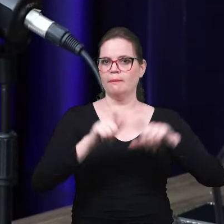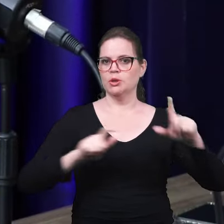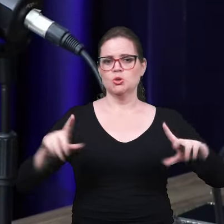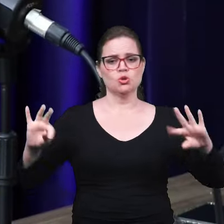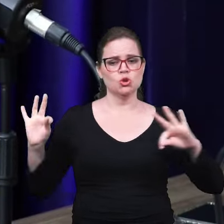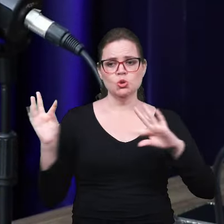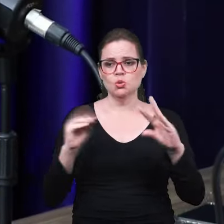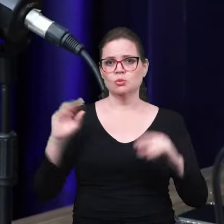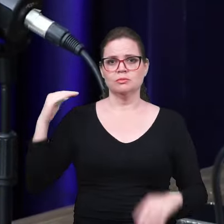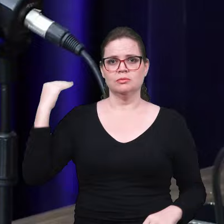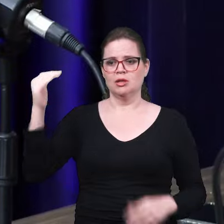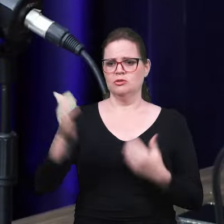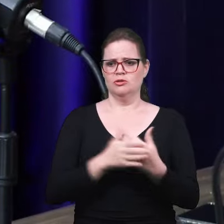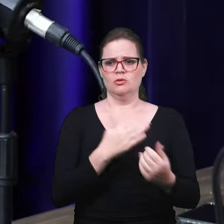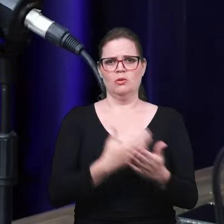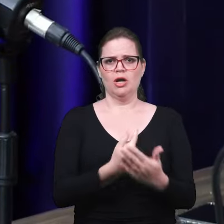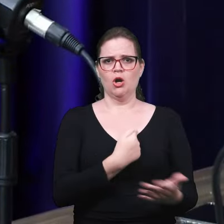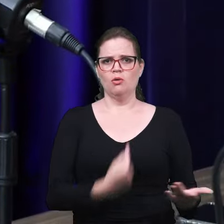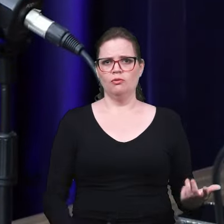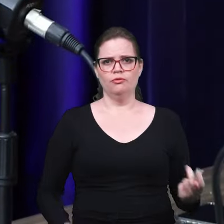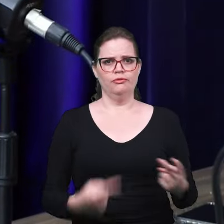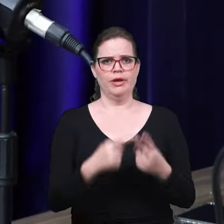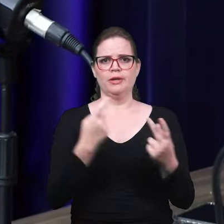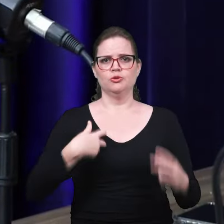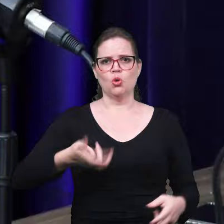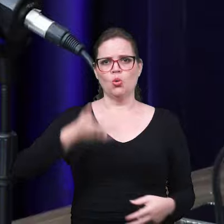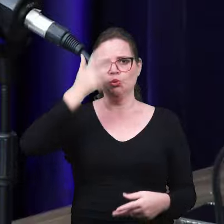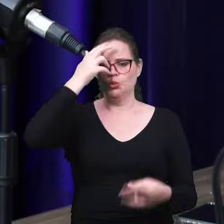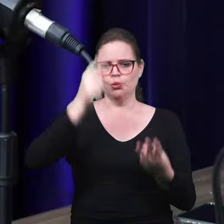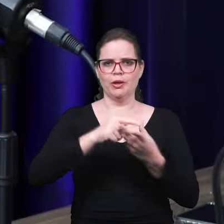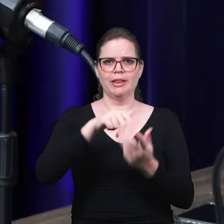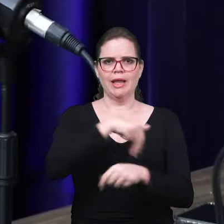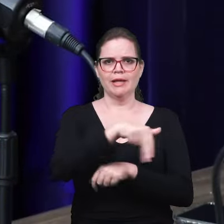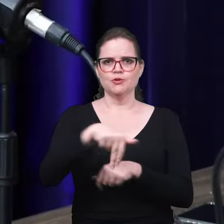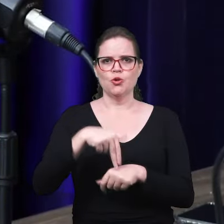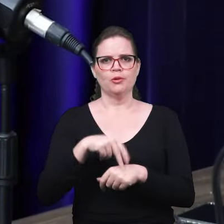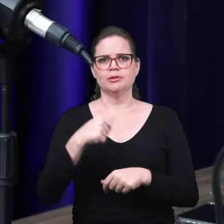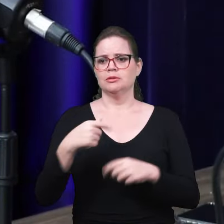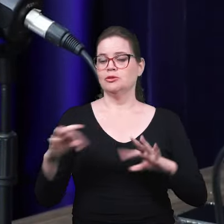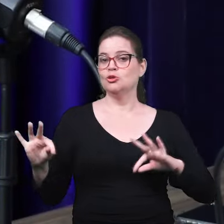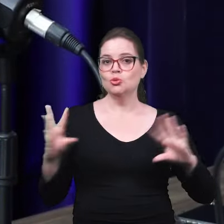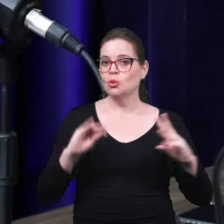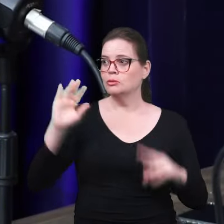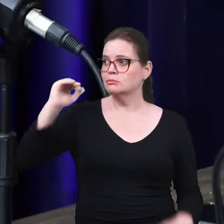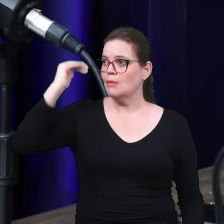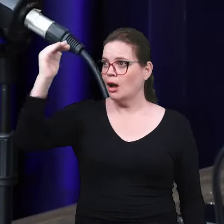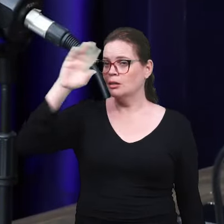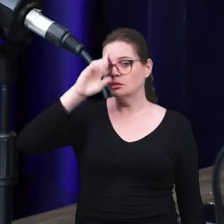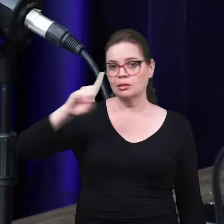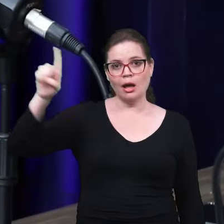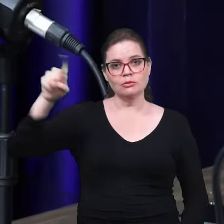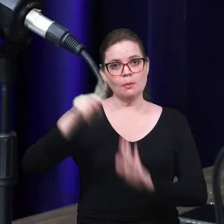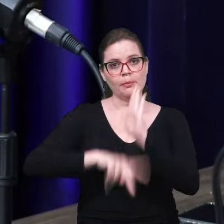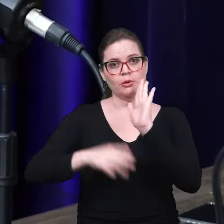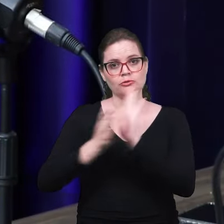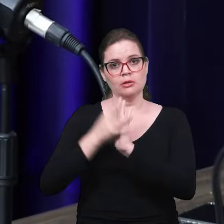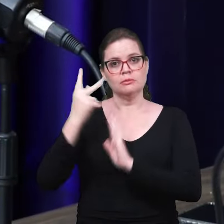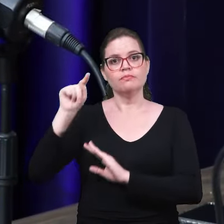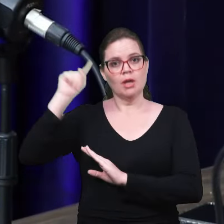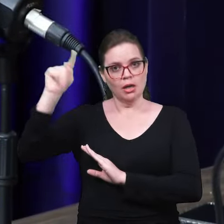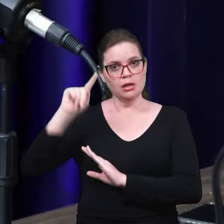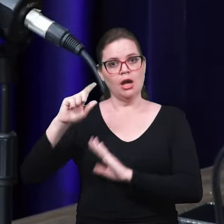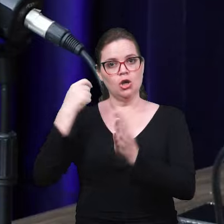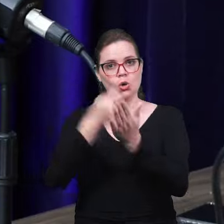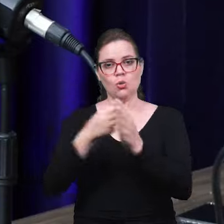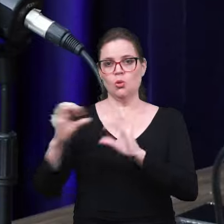todos, acima de governos, acima de culturas, acima de nações, acima de tudo. E ele segue o seu